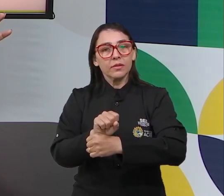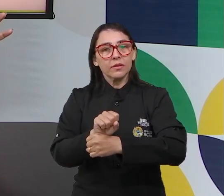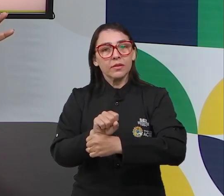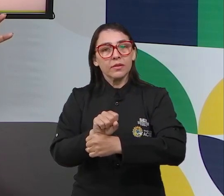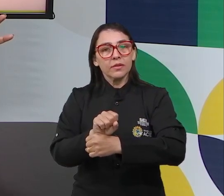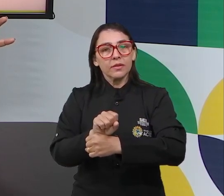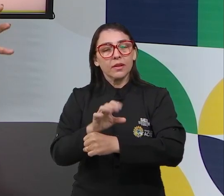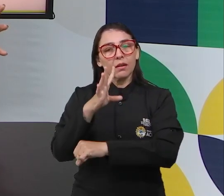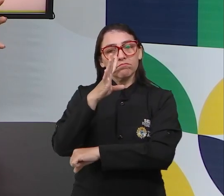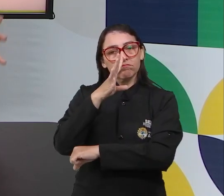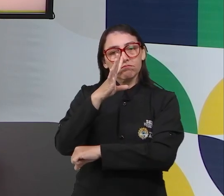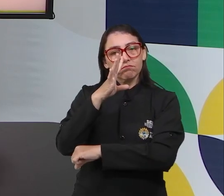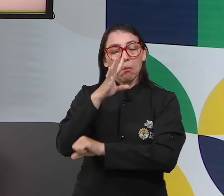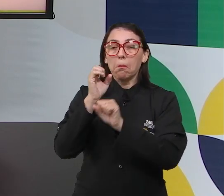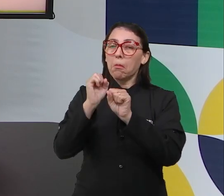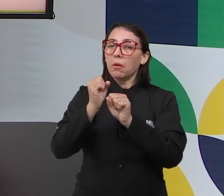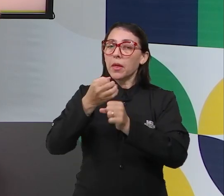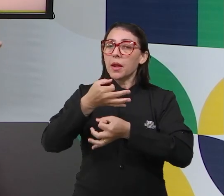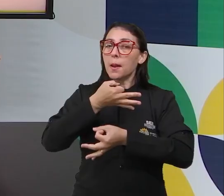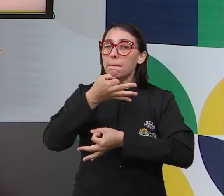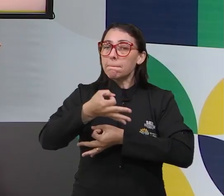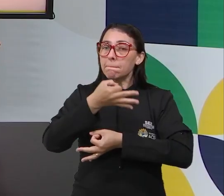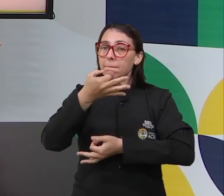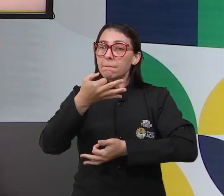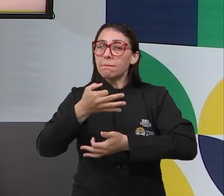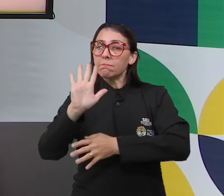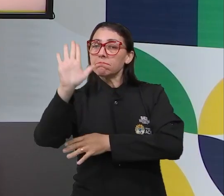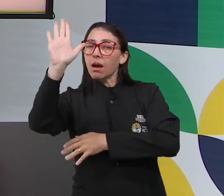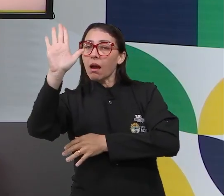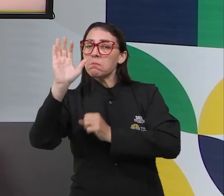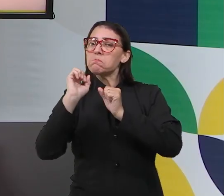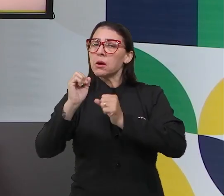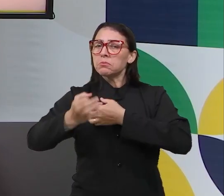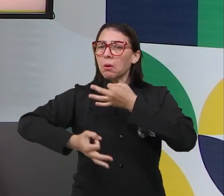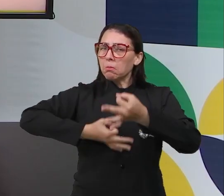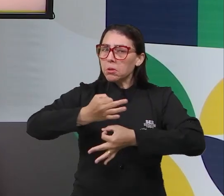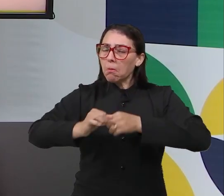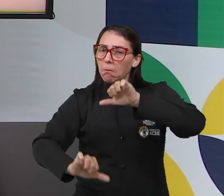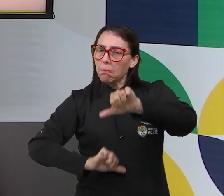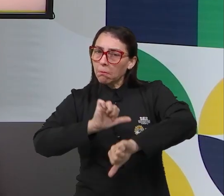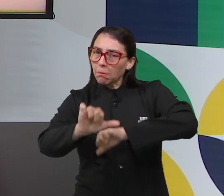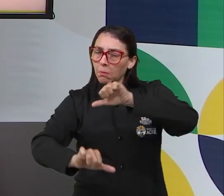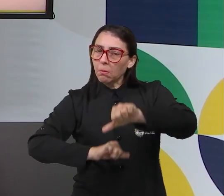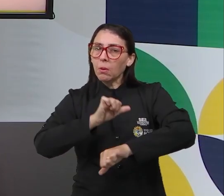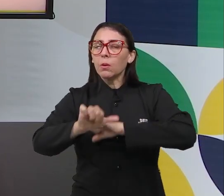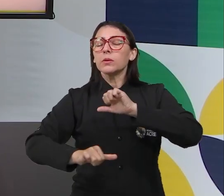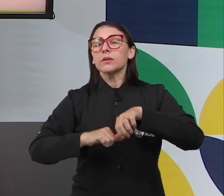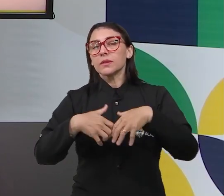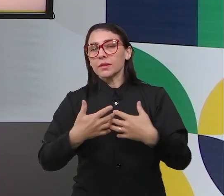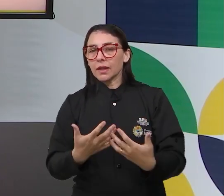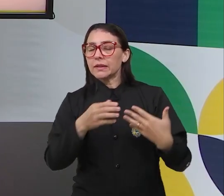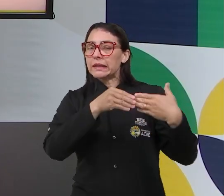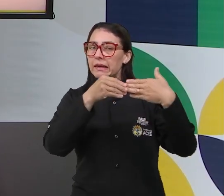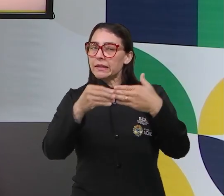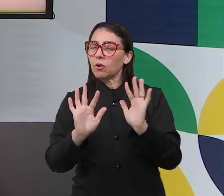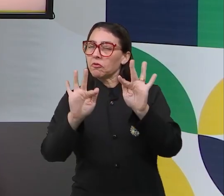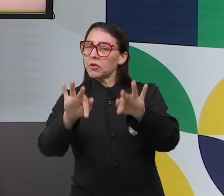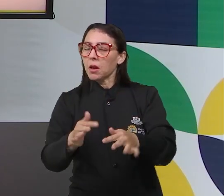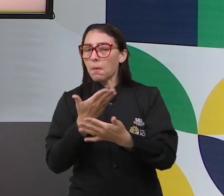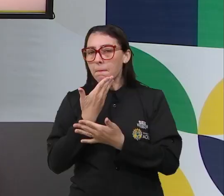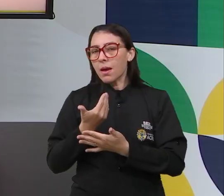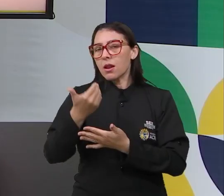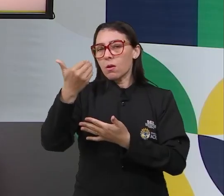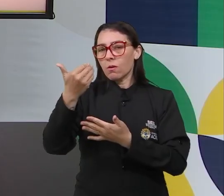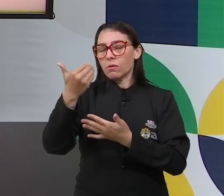que estava assistindo poderia intervir nessa cena, né? Poderia mudar ali a cena, trazer um final,